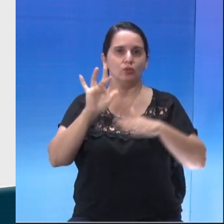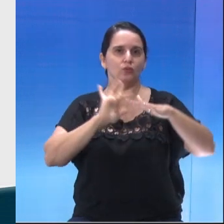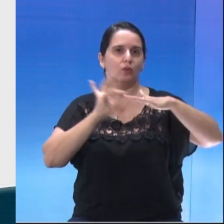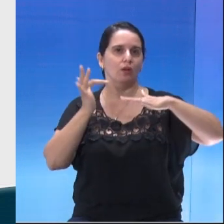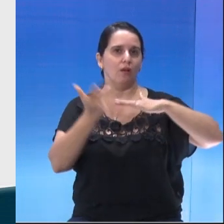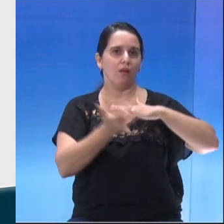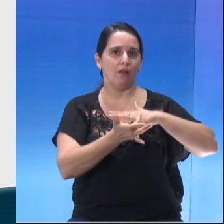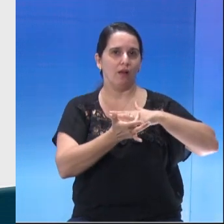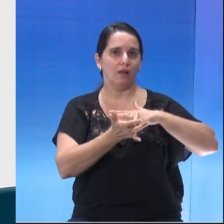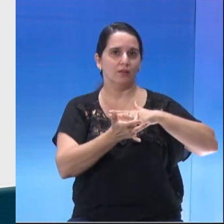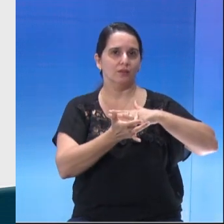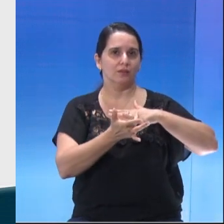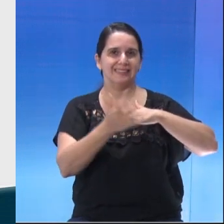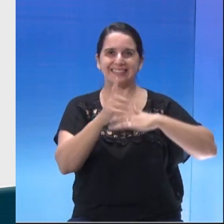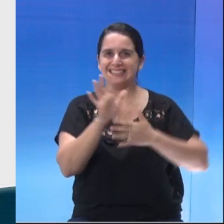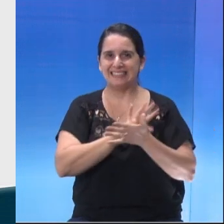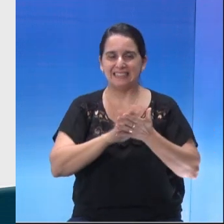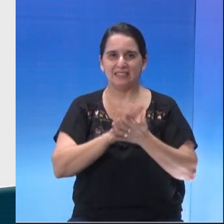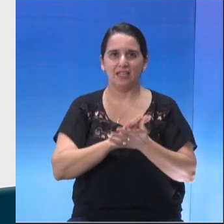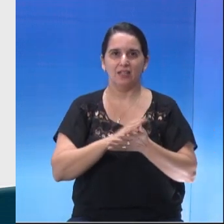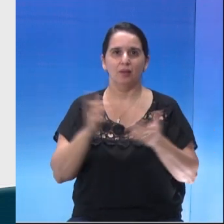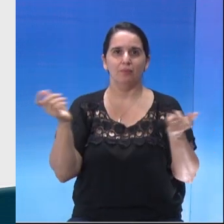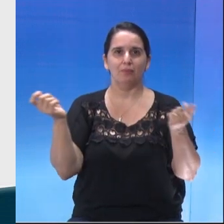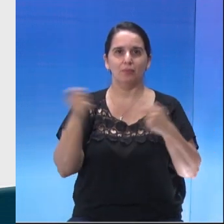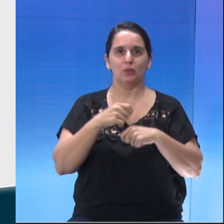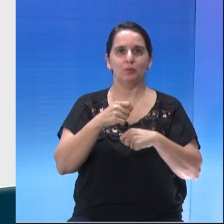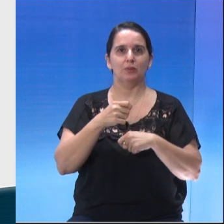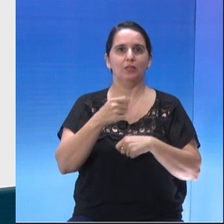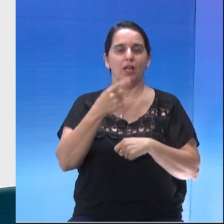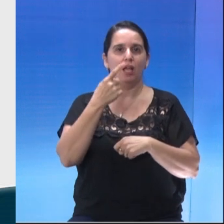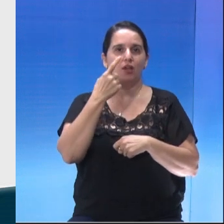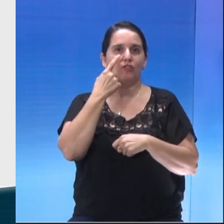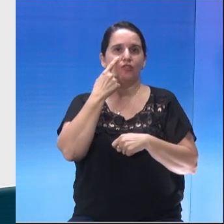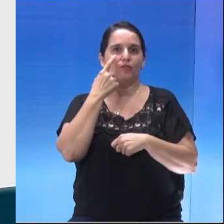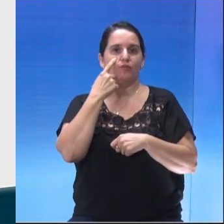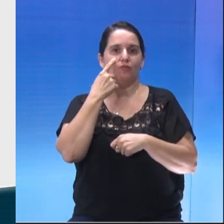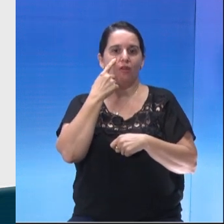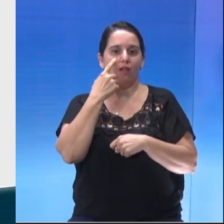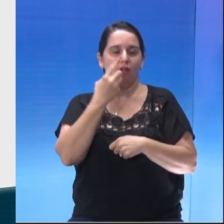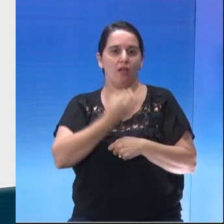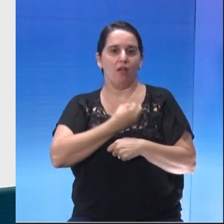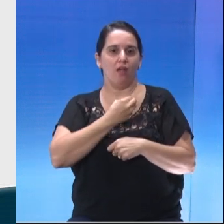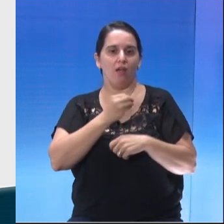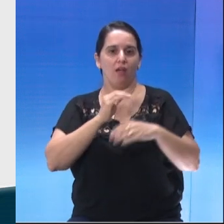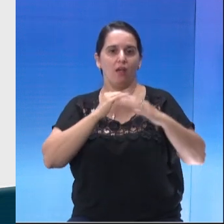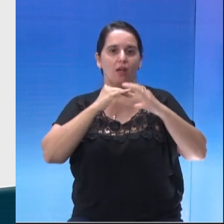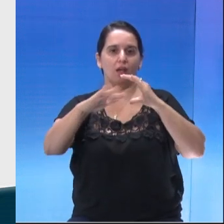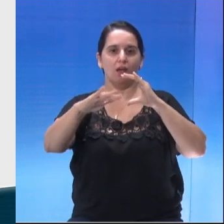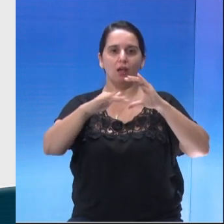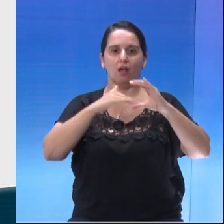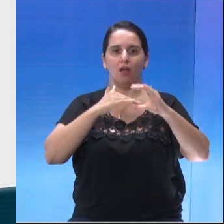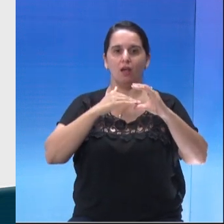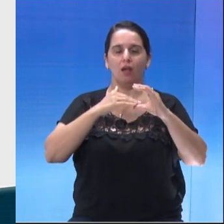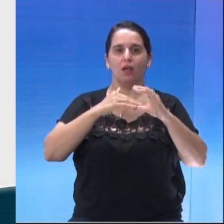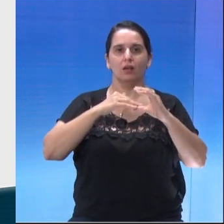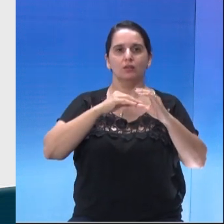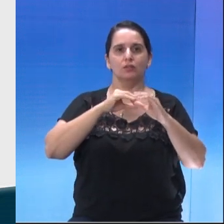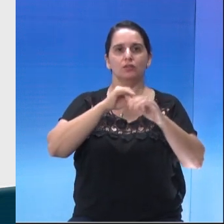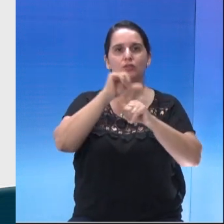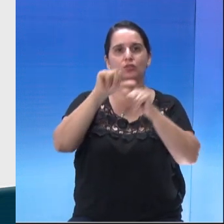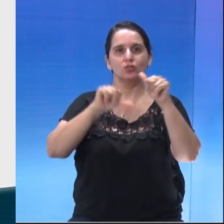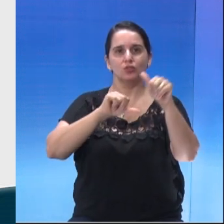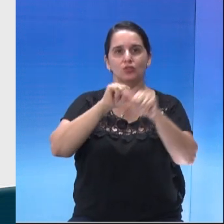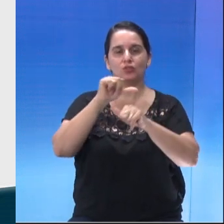sociais, desprovidas da capacidade de verem e serem vistas, de receber, gerar e interagir